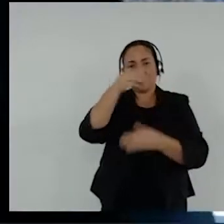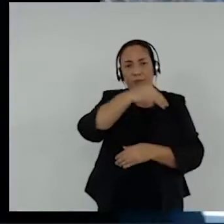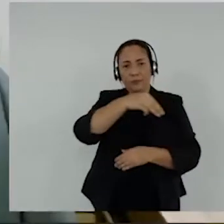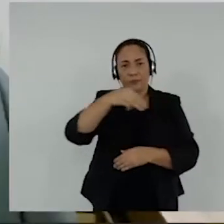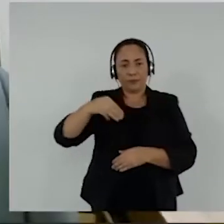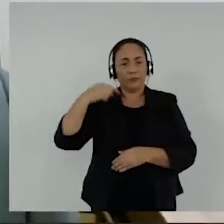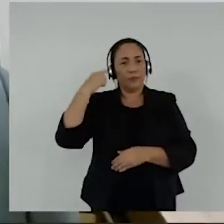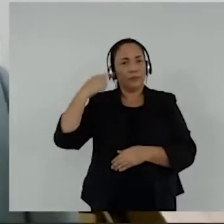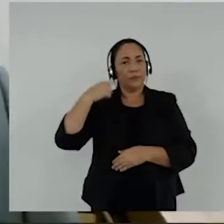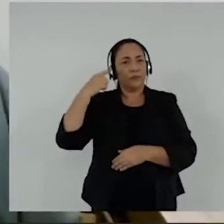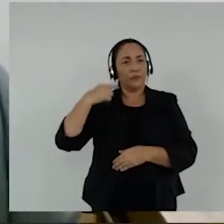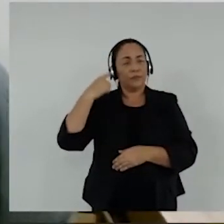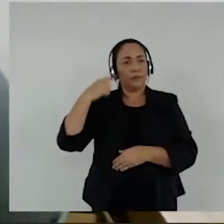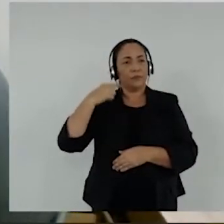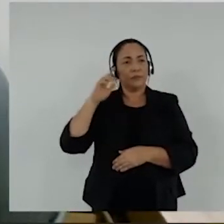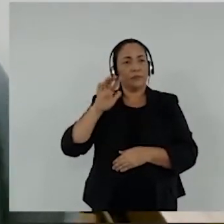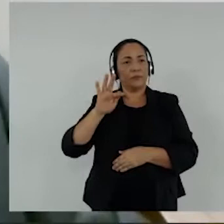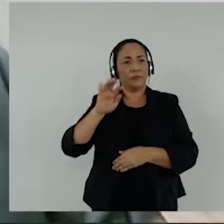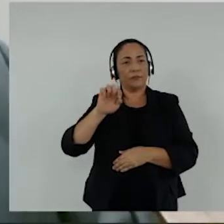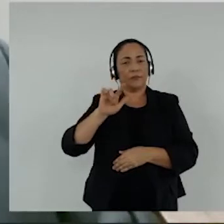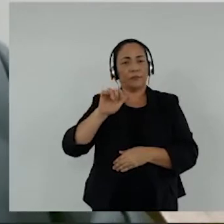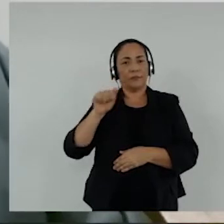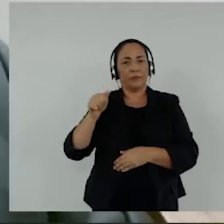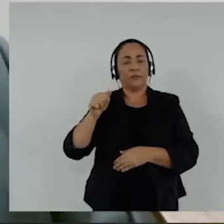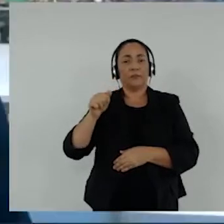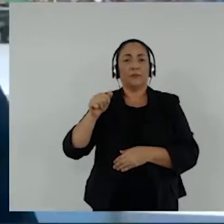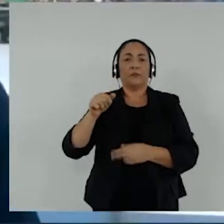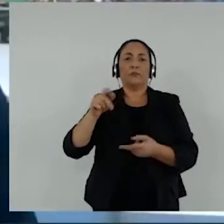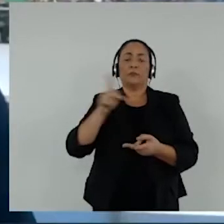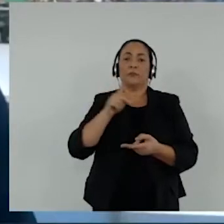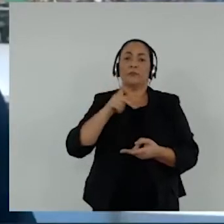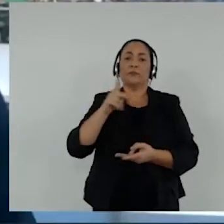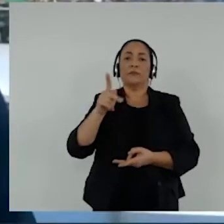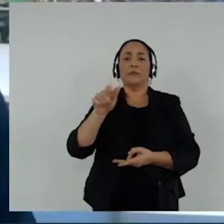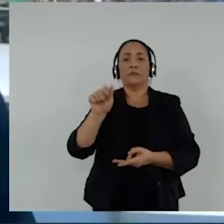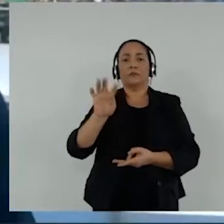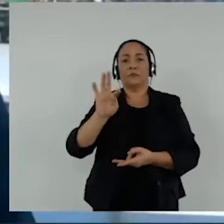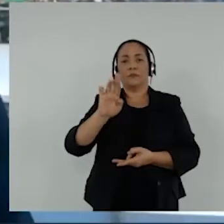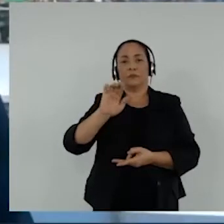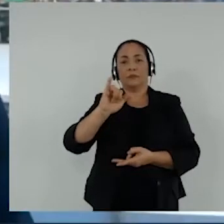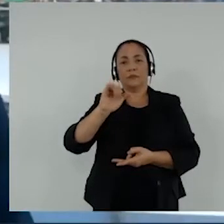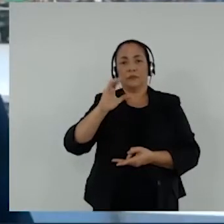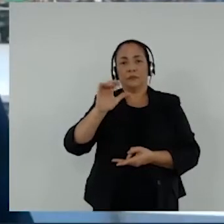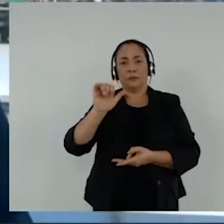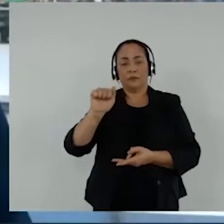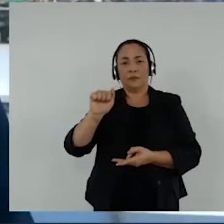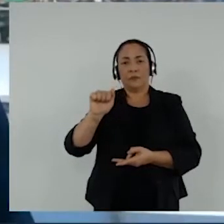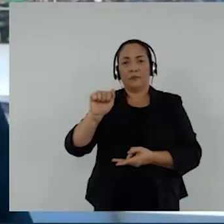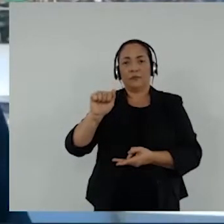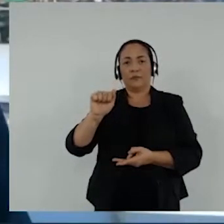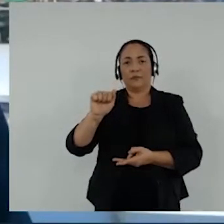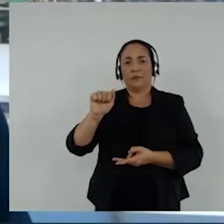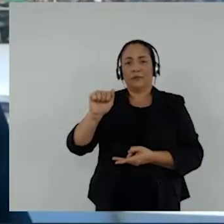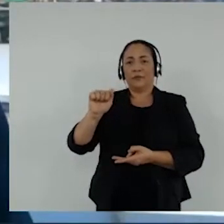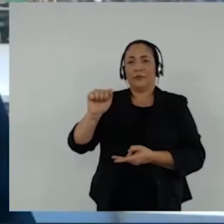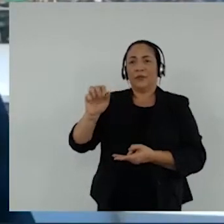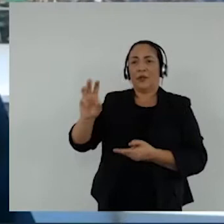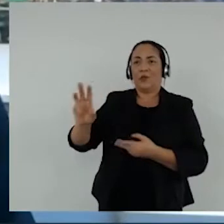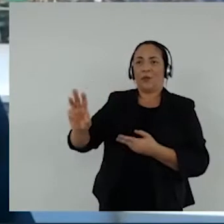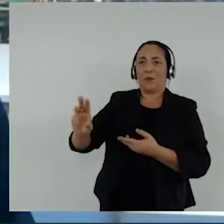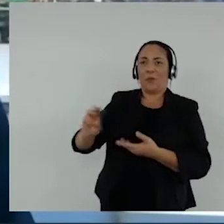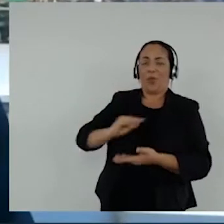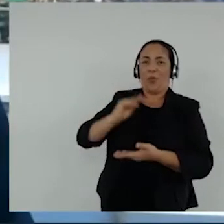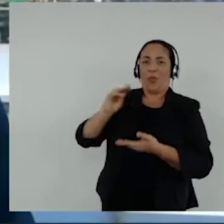Dr. Felipe Mateus, conselheiro federal da OAB, professora Patrícia Vanzolini, dizer que recebi hoje uma enxurrada de directs